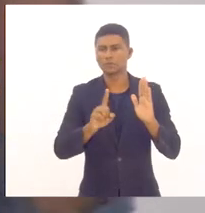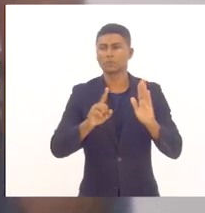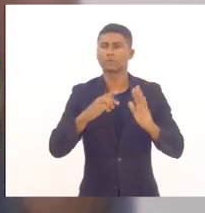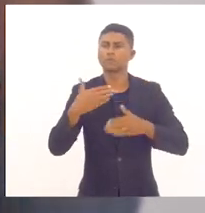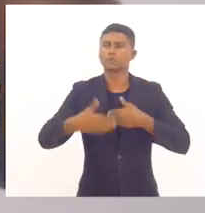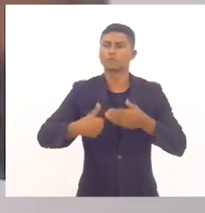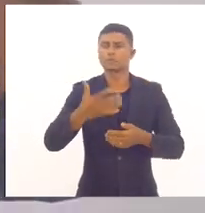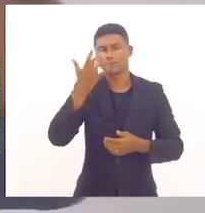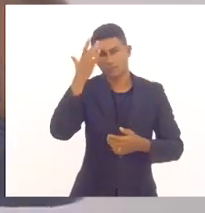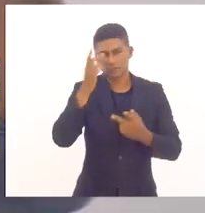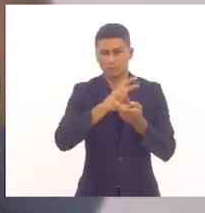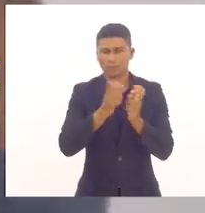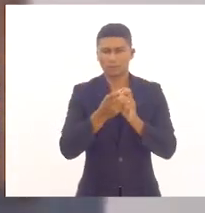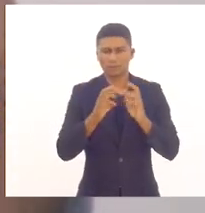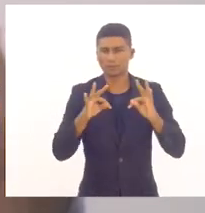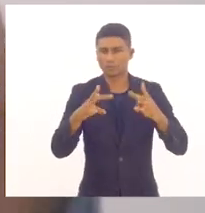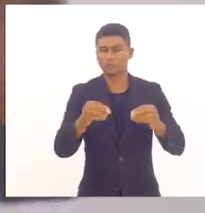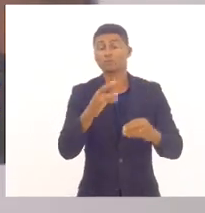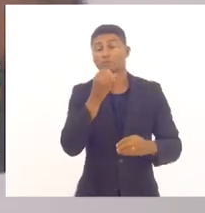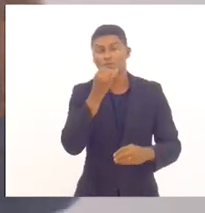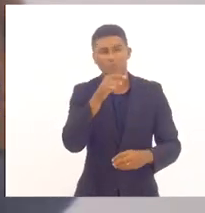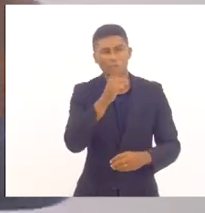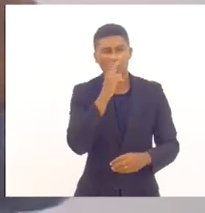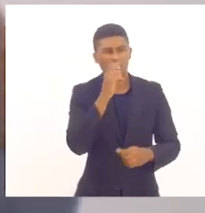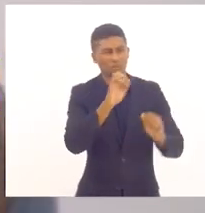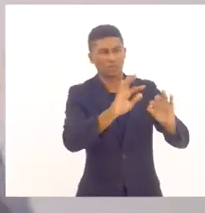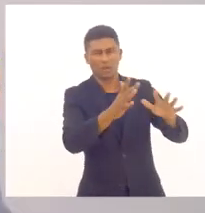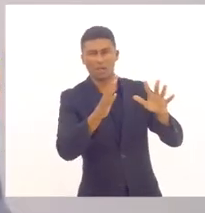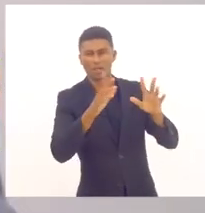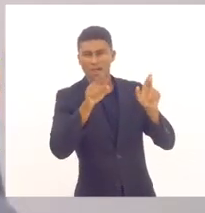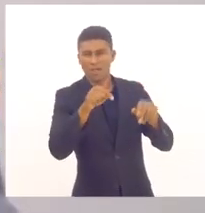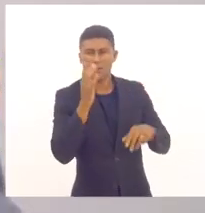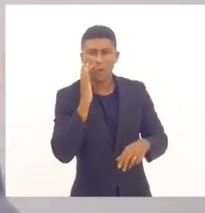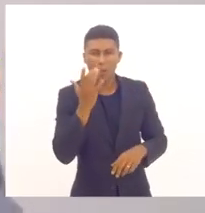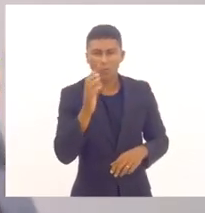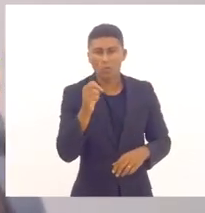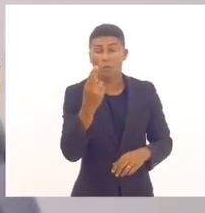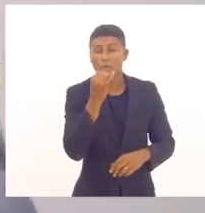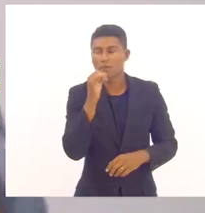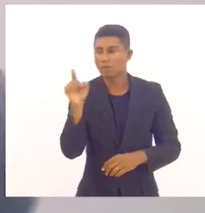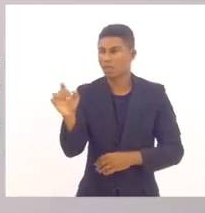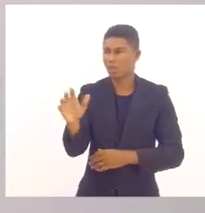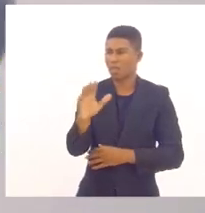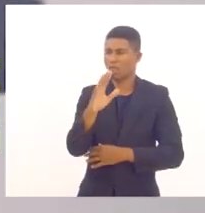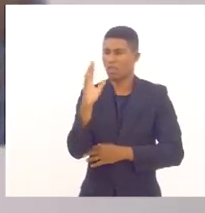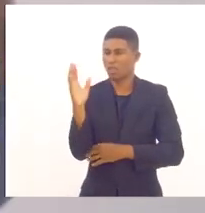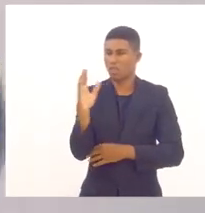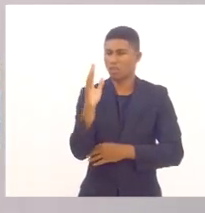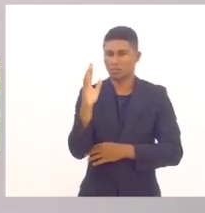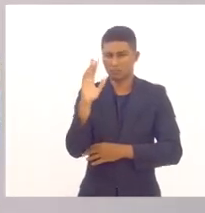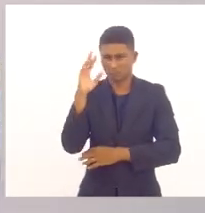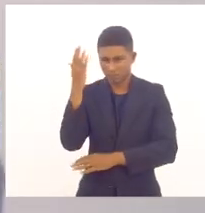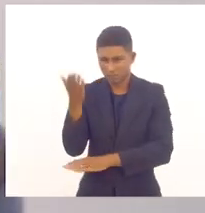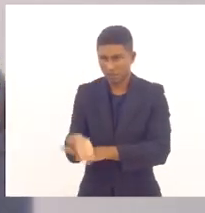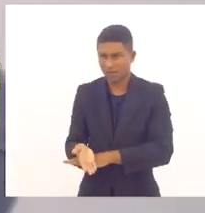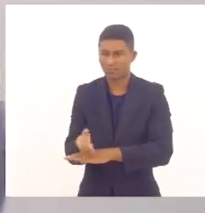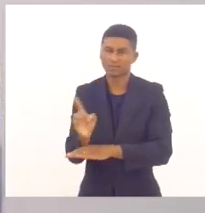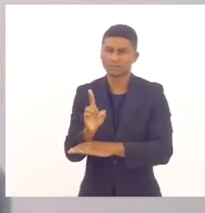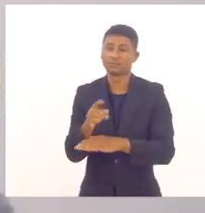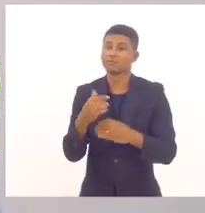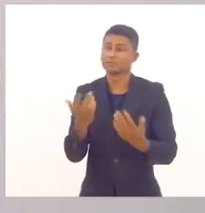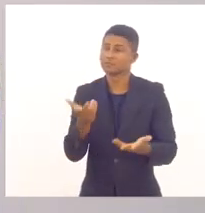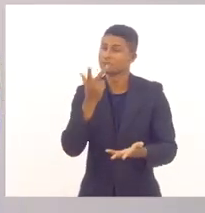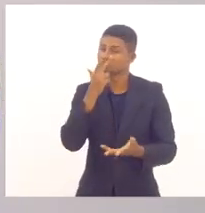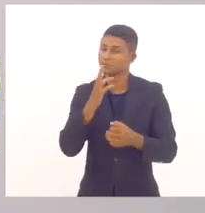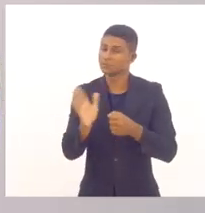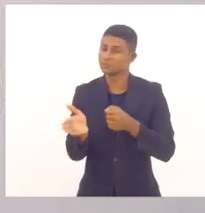capoeira diz tudo. Nem tudo que reluz é ouro e nem tudo que balança cai. Né? Então, tá omitido para a comunidade